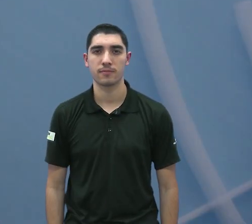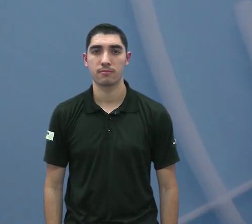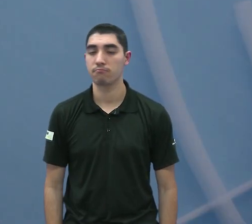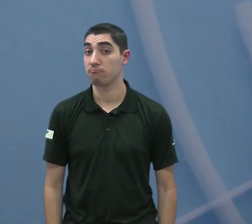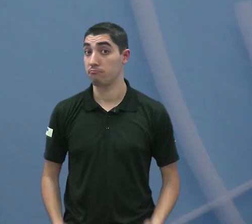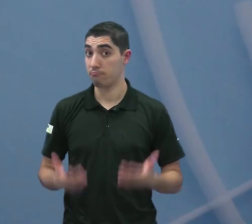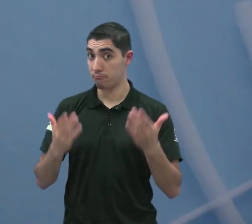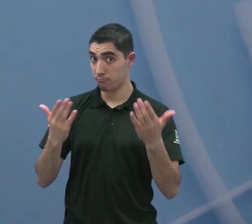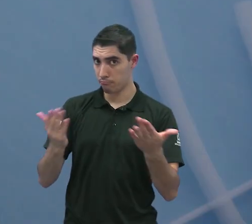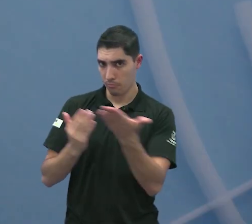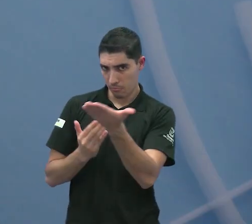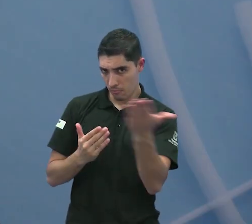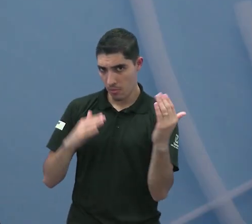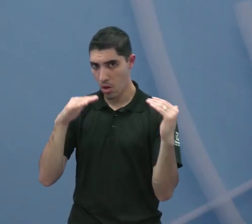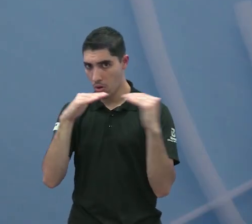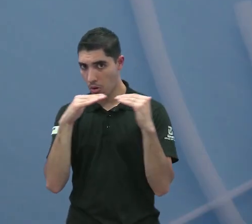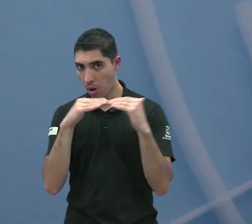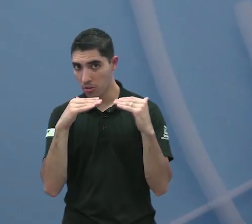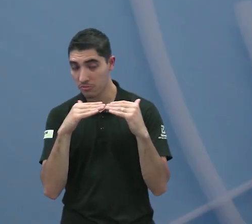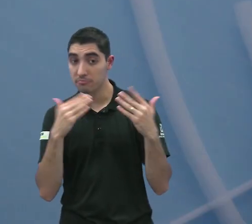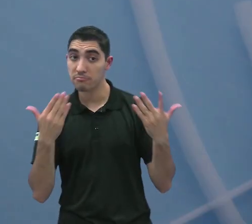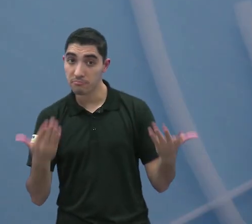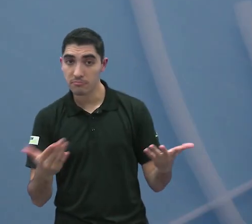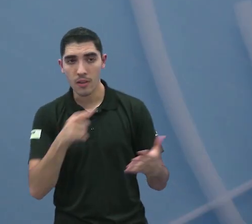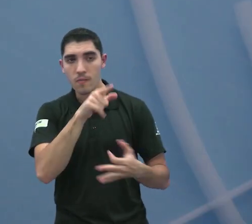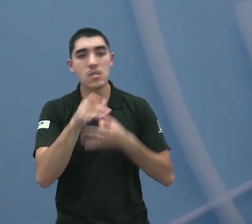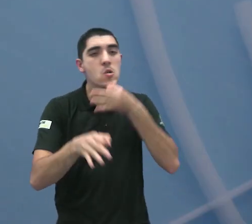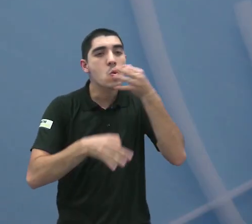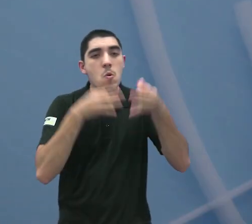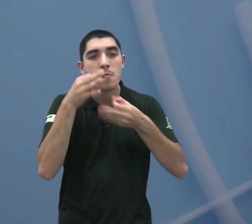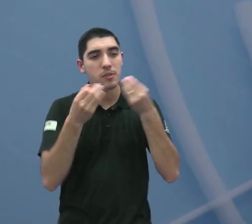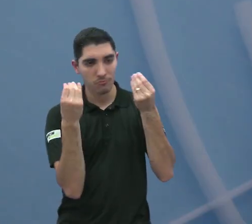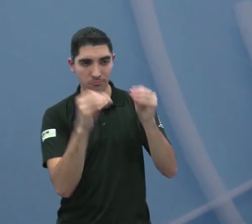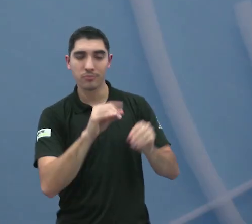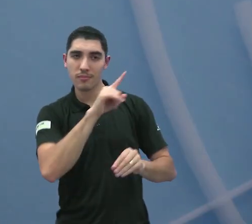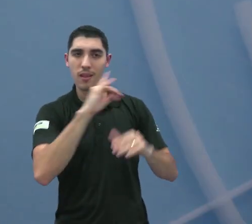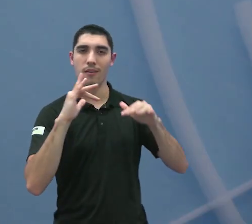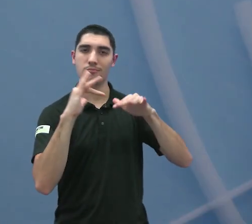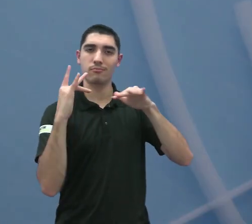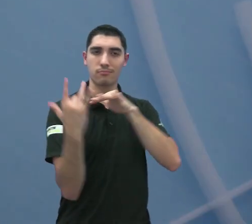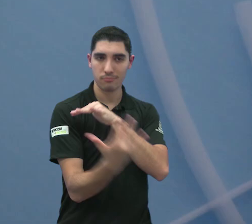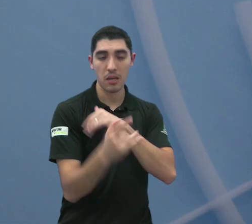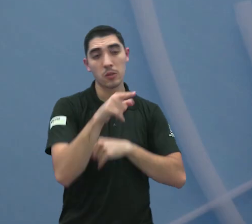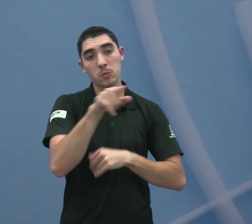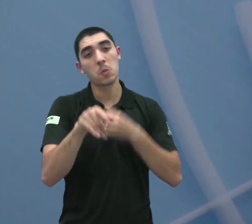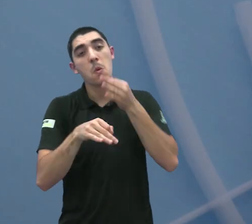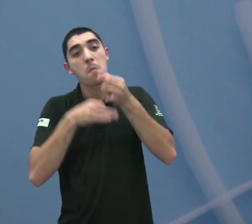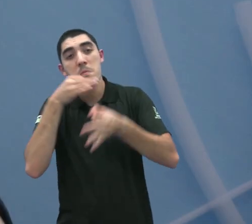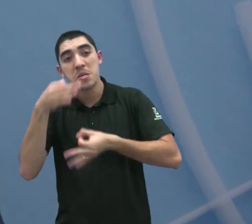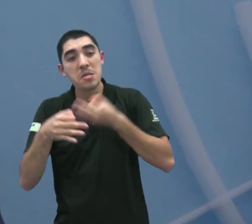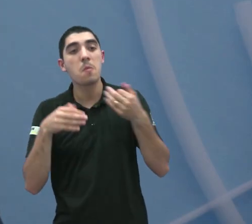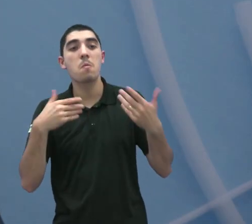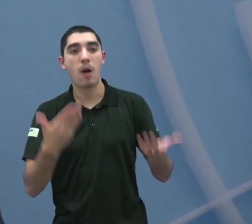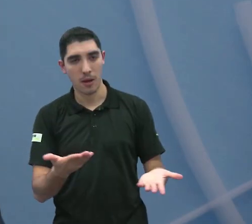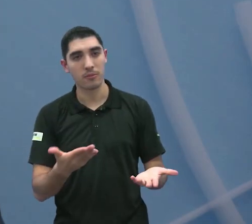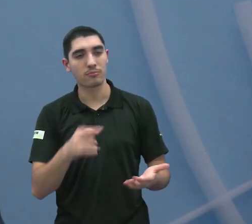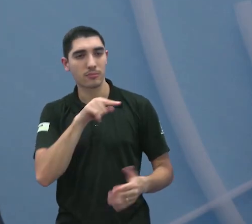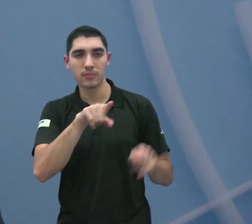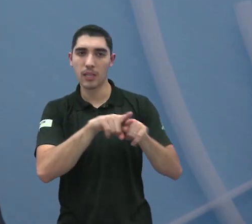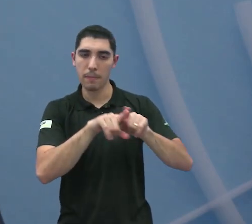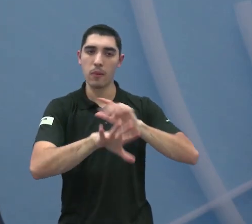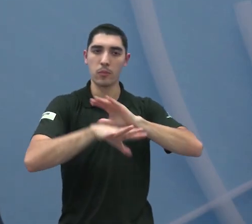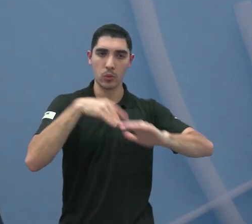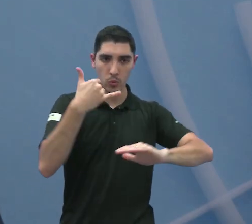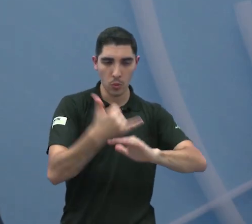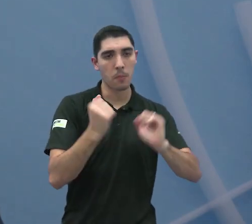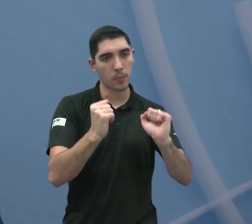você concorda com essas opiniões? Comenta lá nas nossas redes o que você pensa sobre esse assunto no nosso canal no YouTube também,